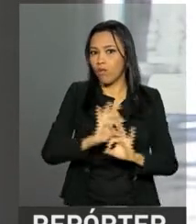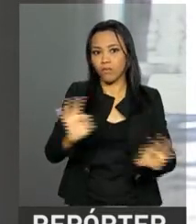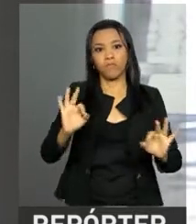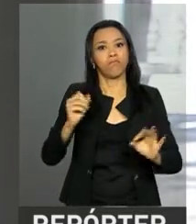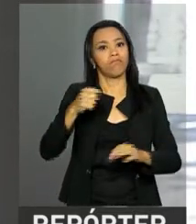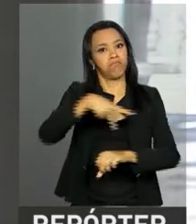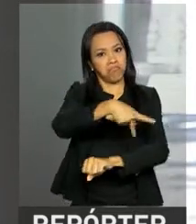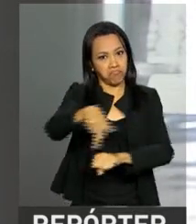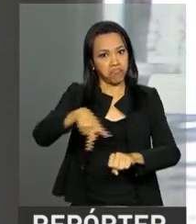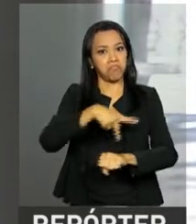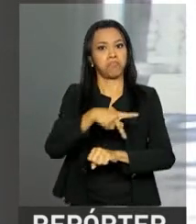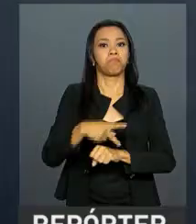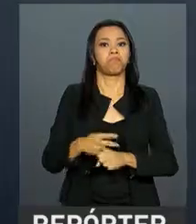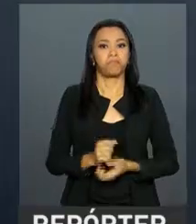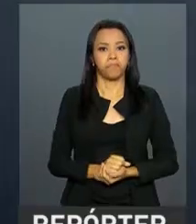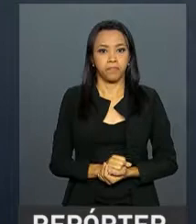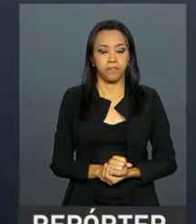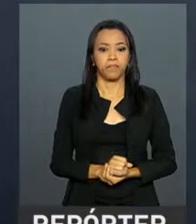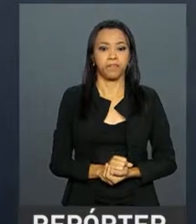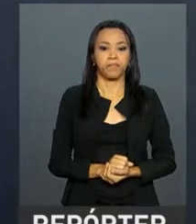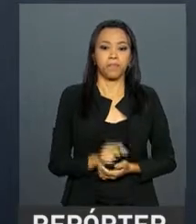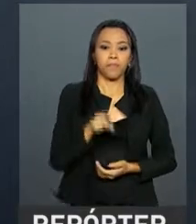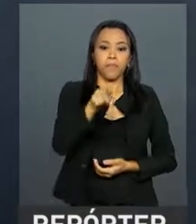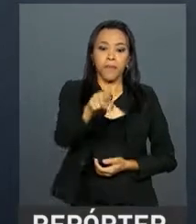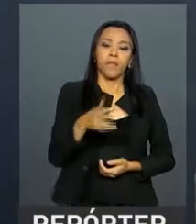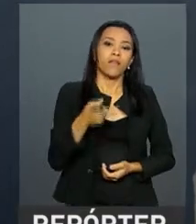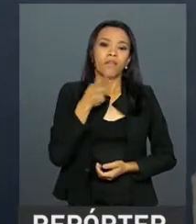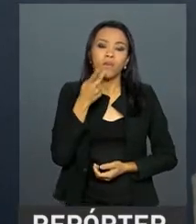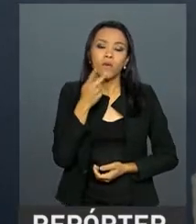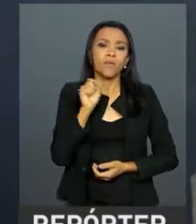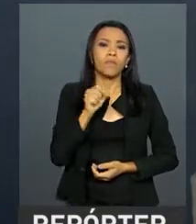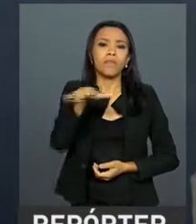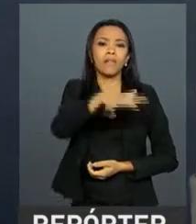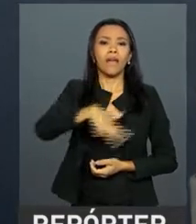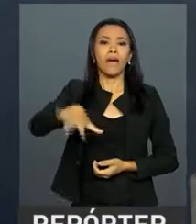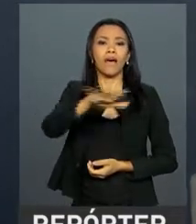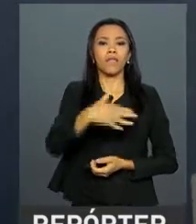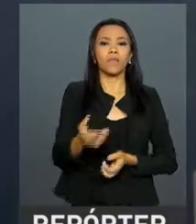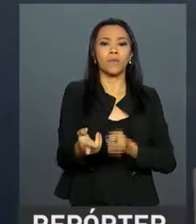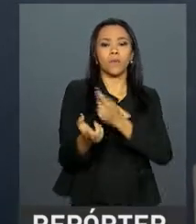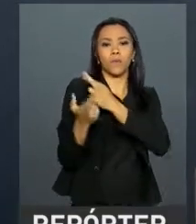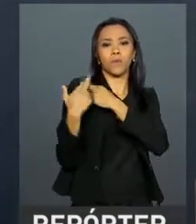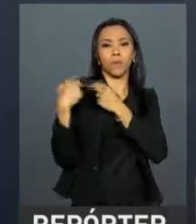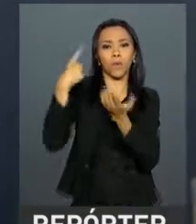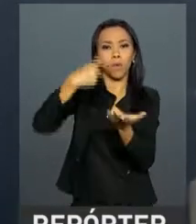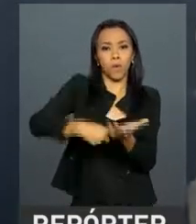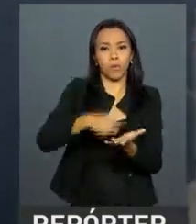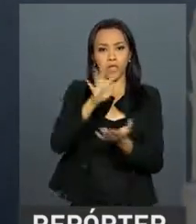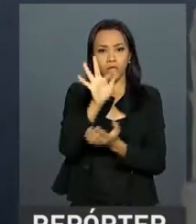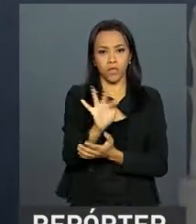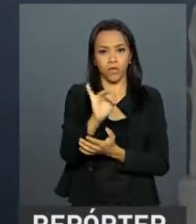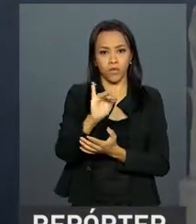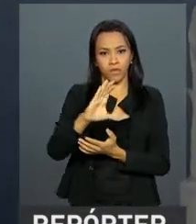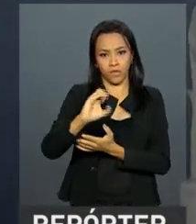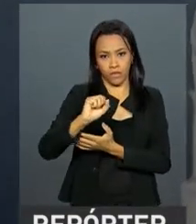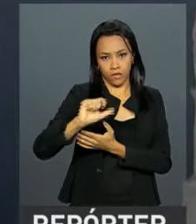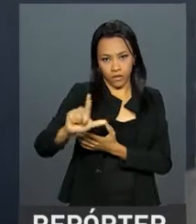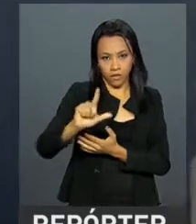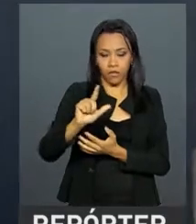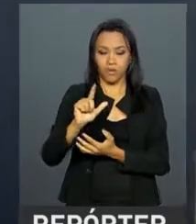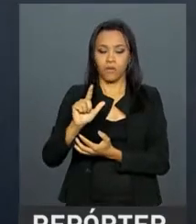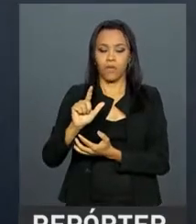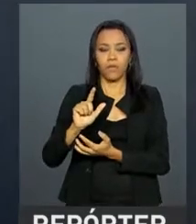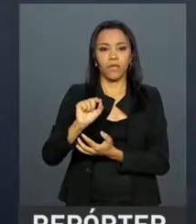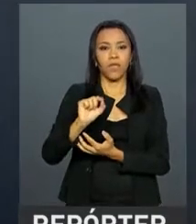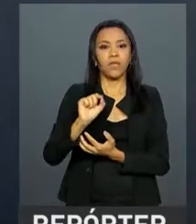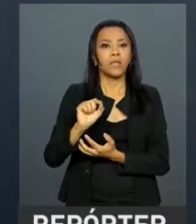o Brasil. O fato da chamada responsabilidade fiscal, que nos permitiu, por força do diálogo,